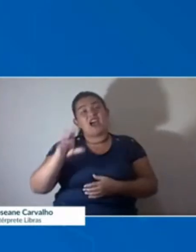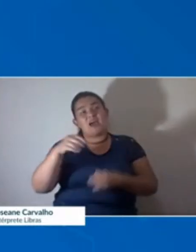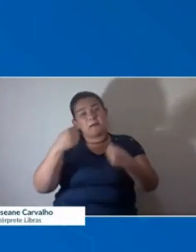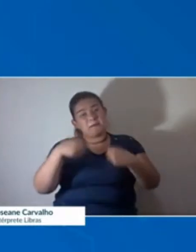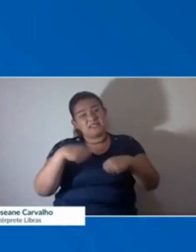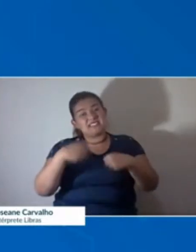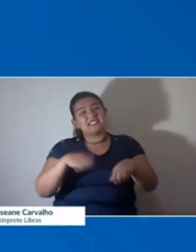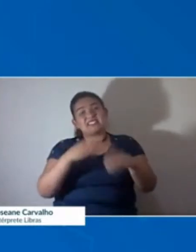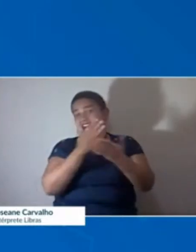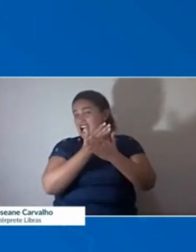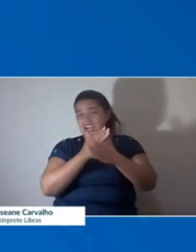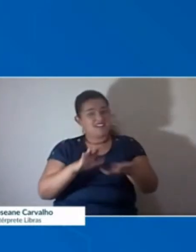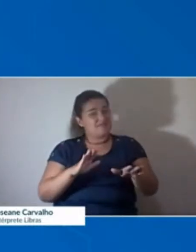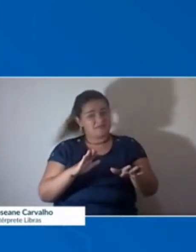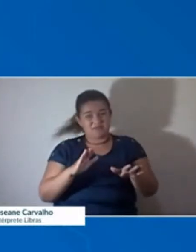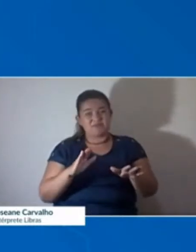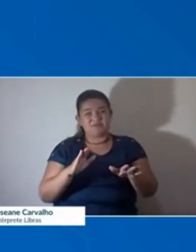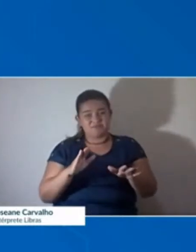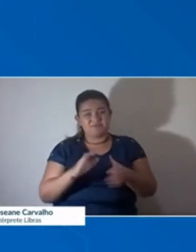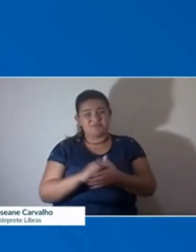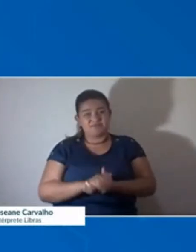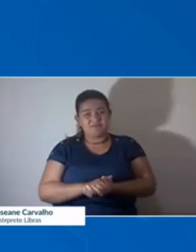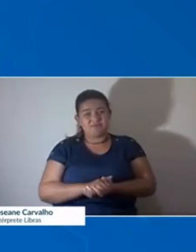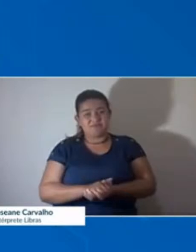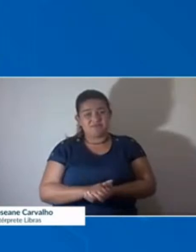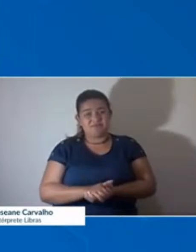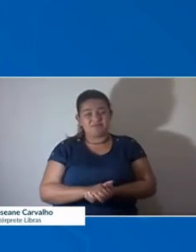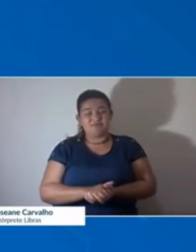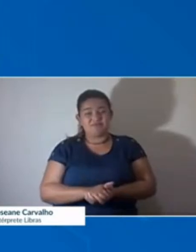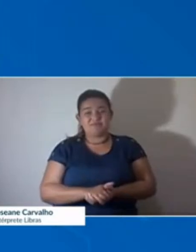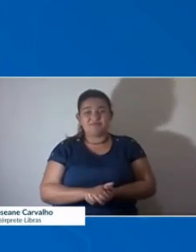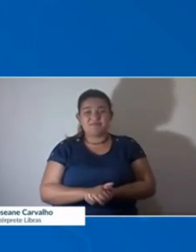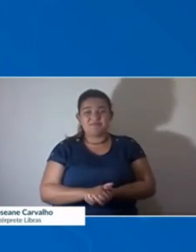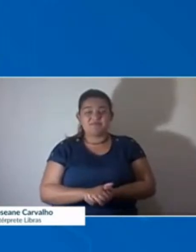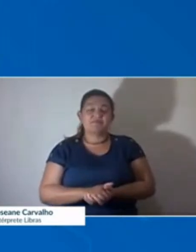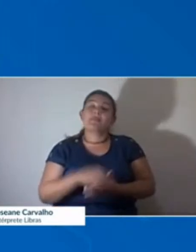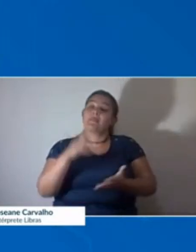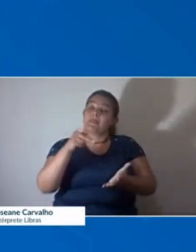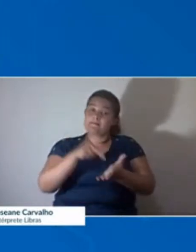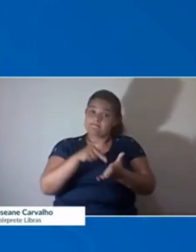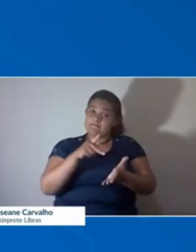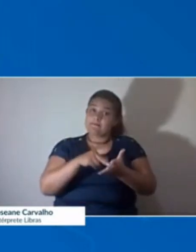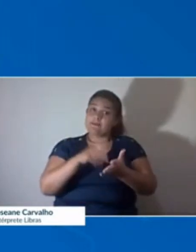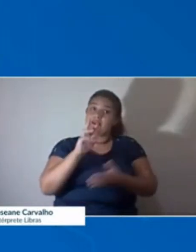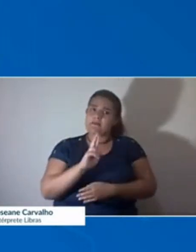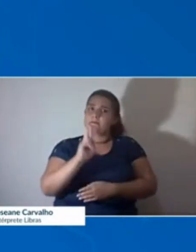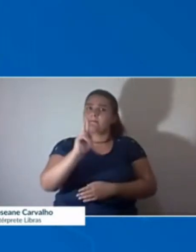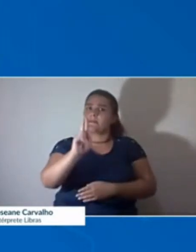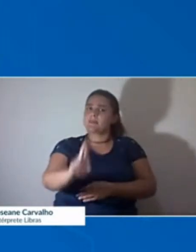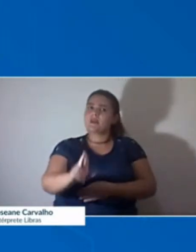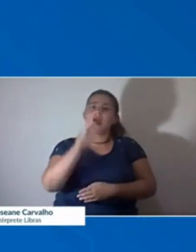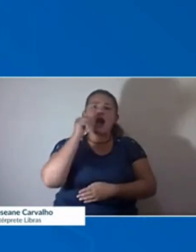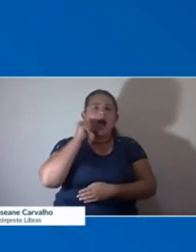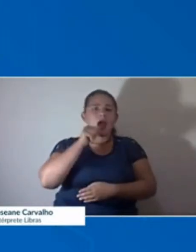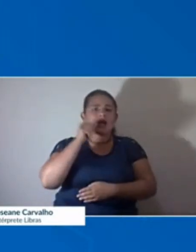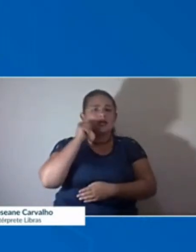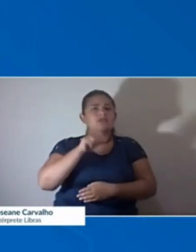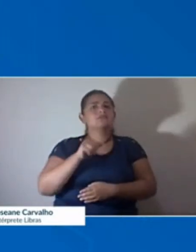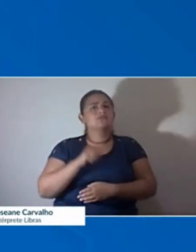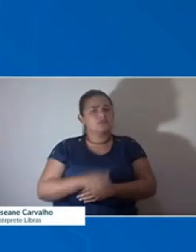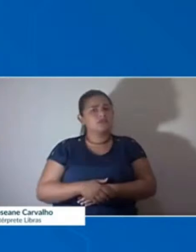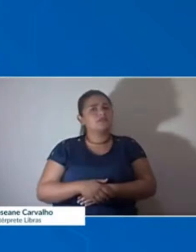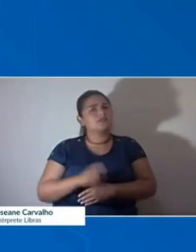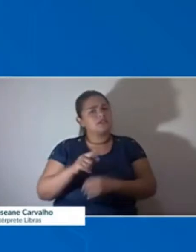né? Na verdade, né, essas representações dessas mulheres, e normalmente são baseadas